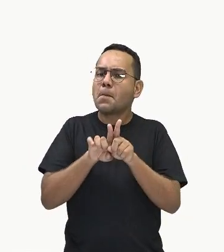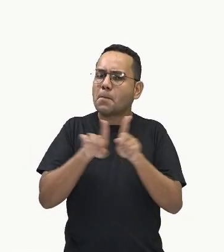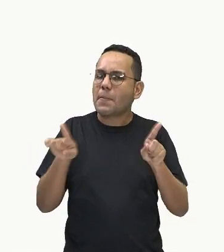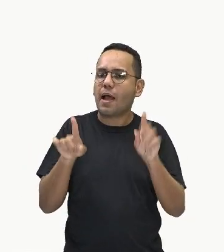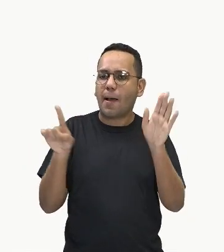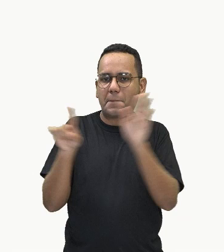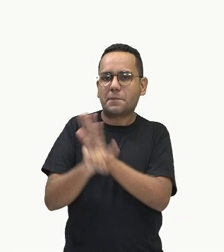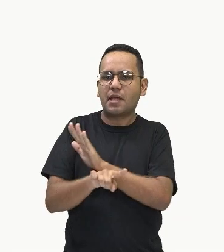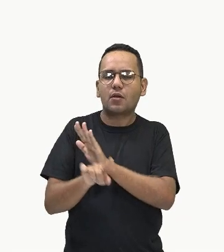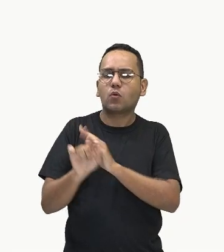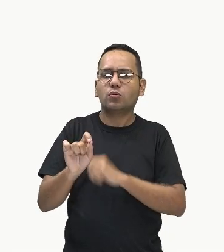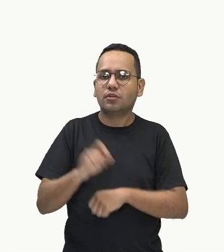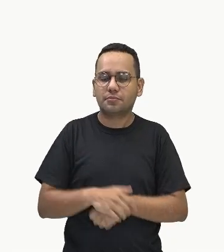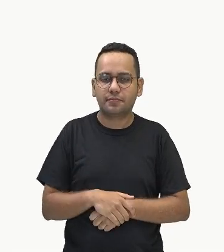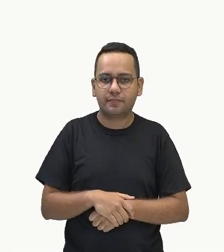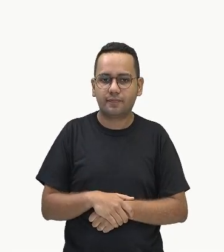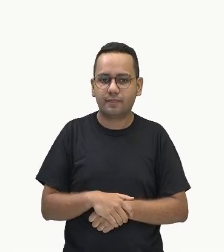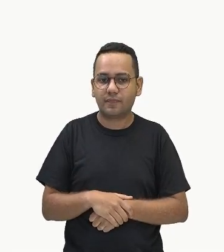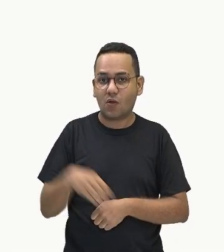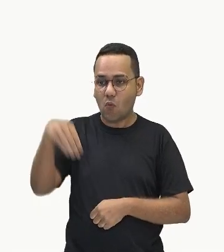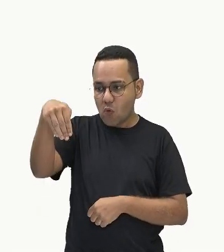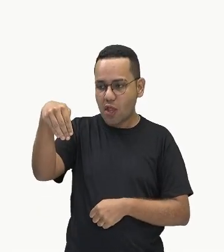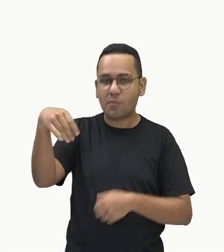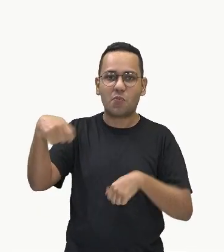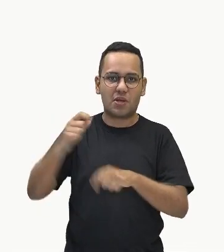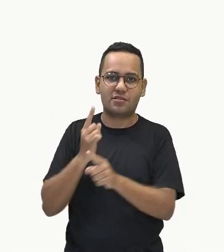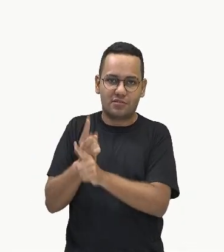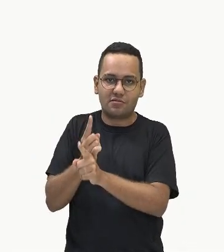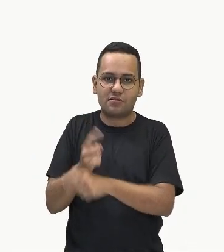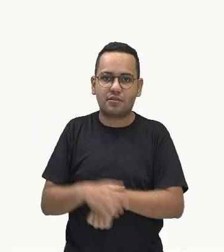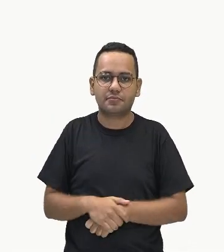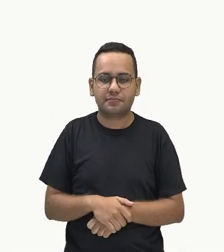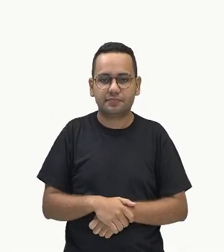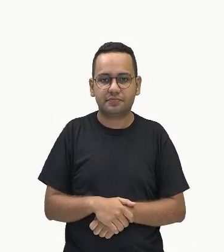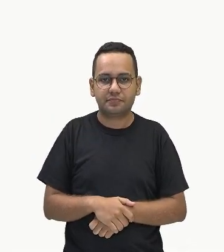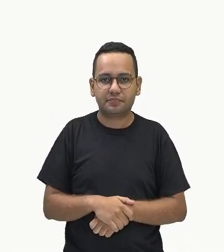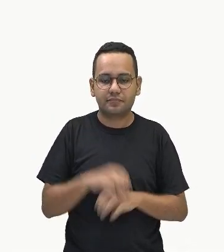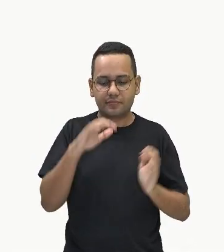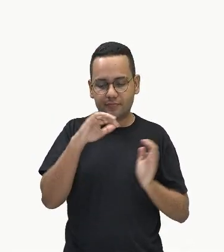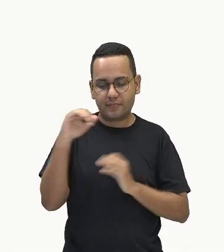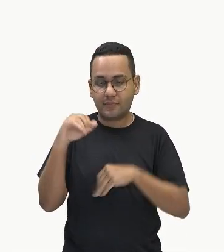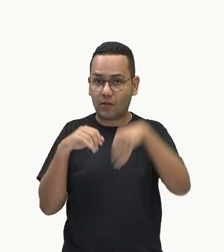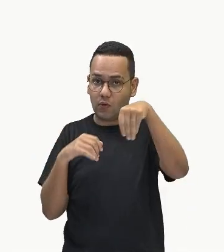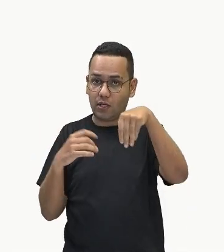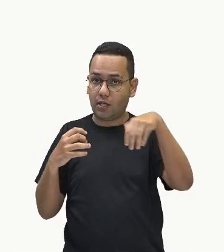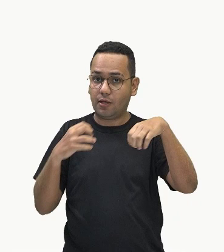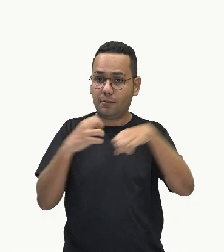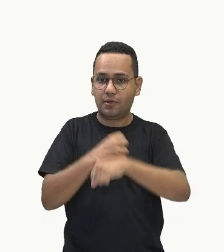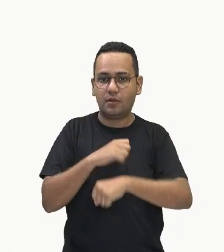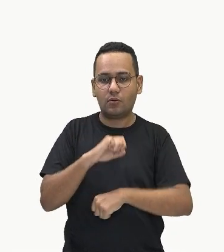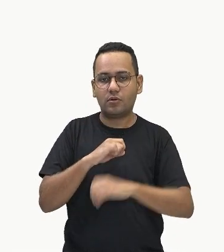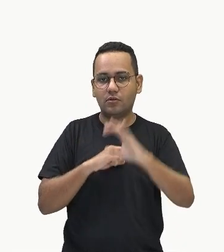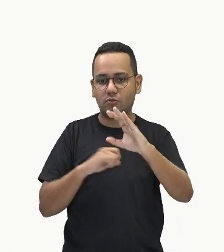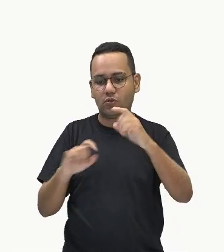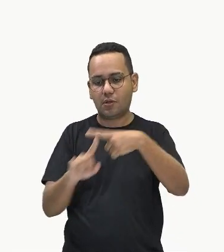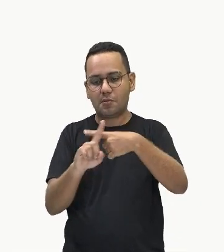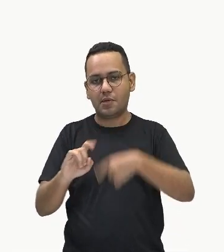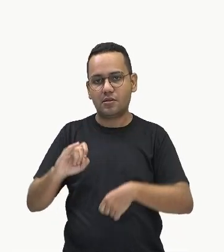quer saber o montante. Então, quem vai ser o meu montante? Meu capital mais o meu